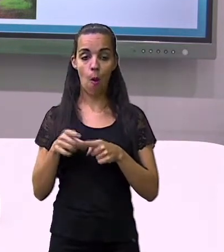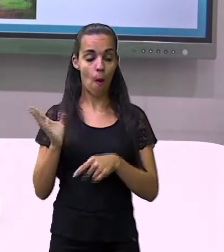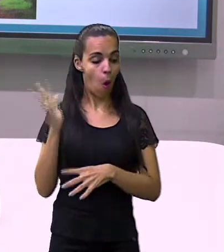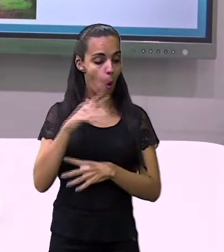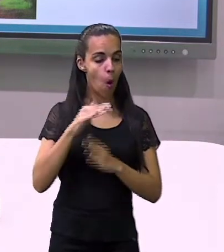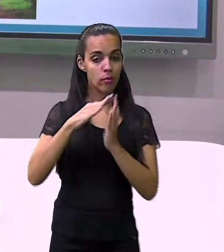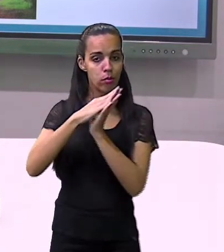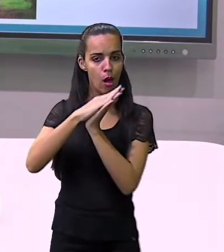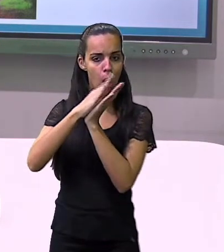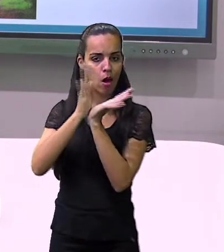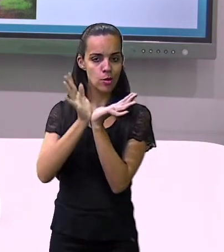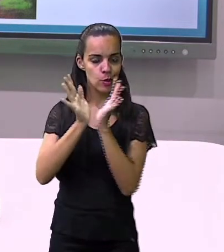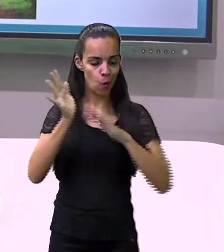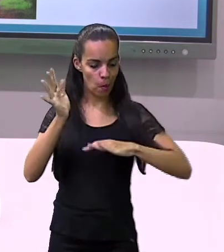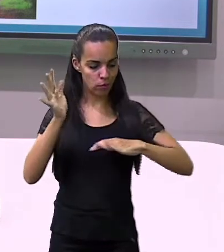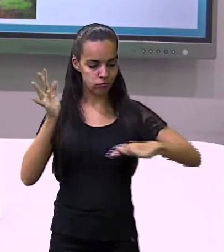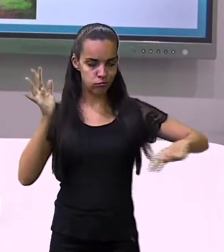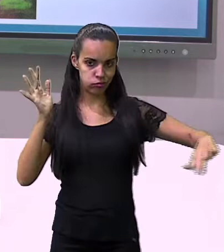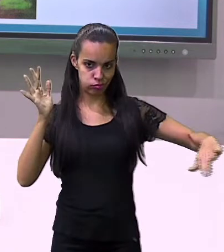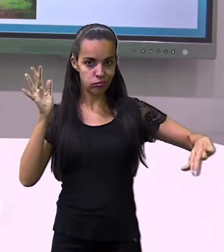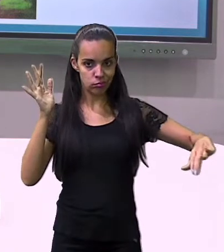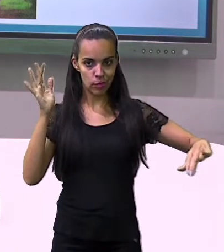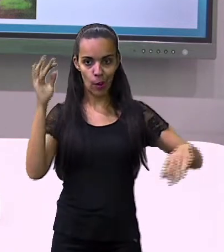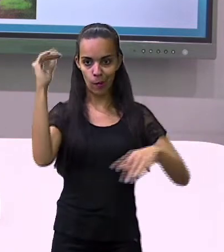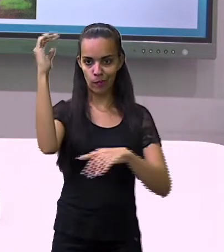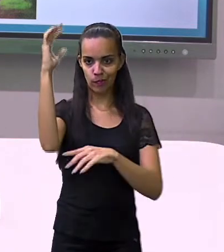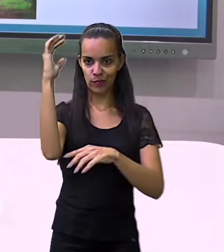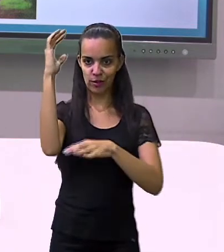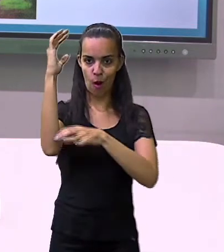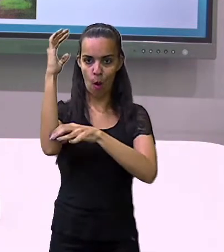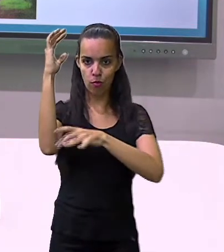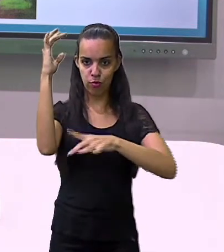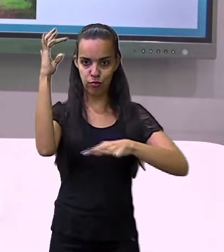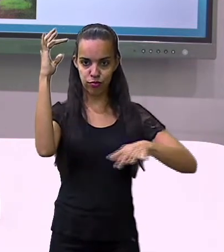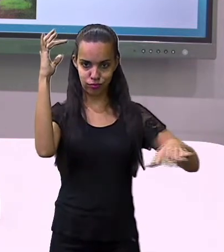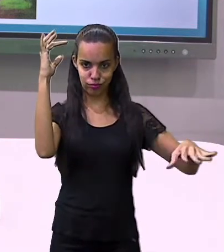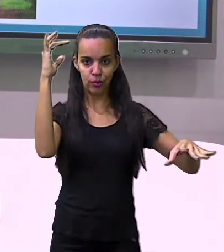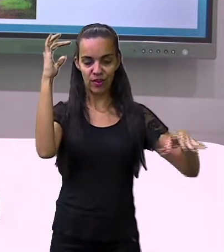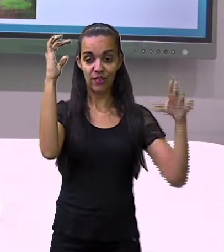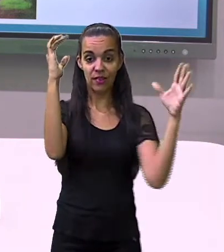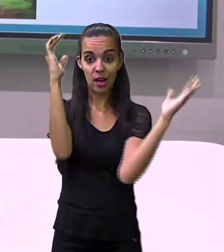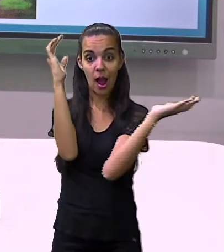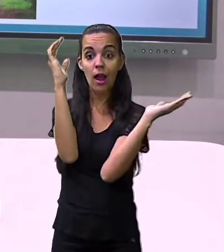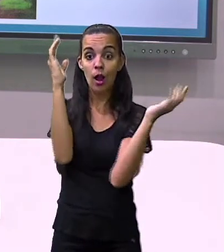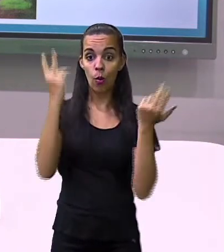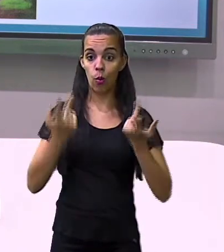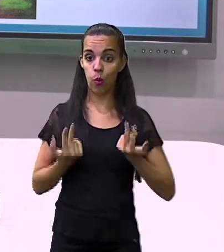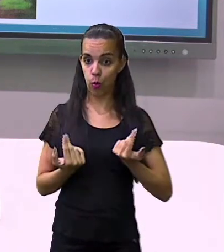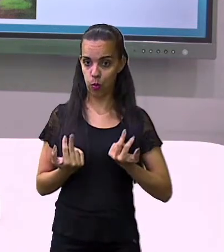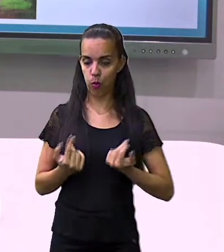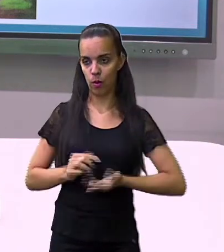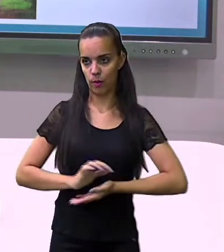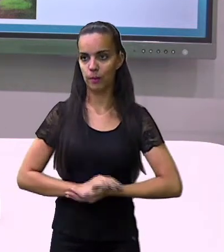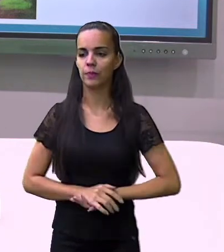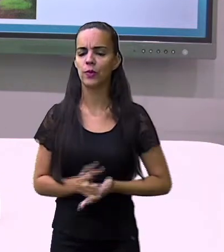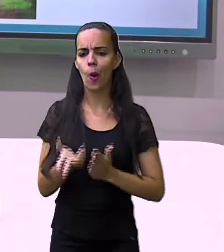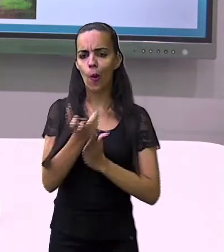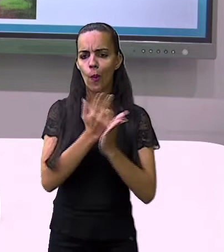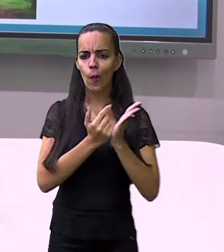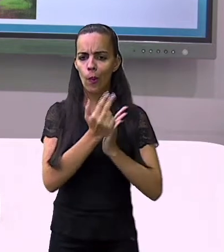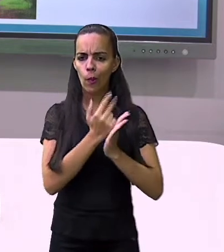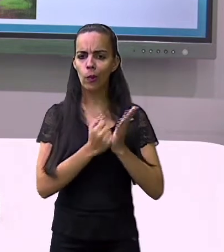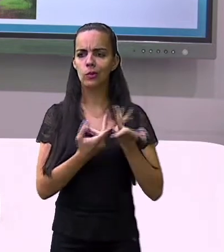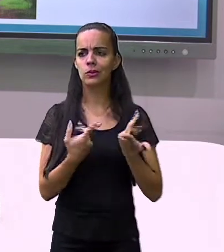Sol está nessa direção. E aí nós podemos ver completamente a incidência dos raios e